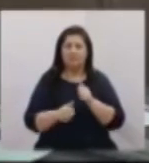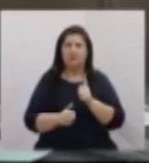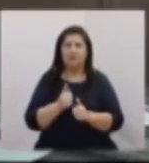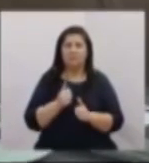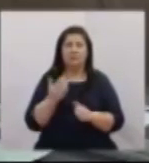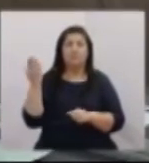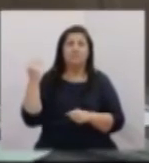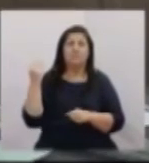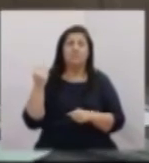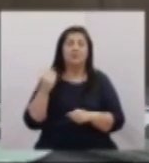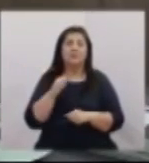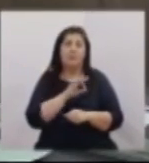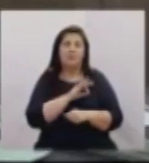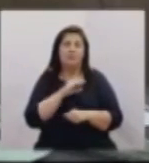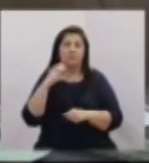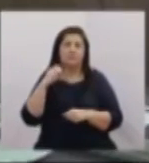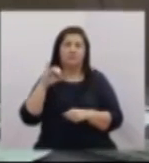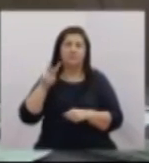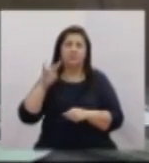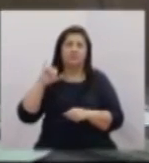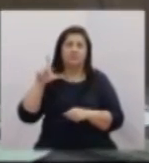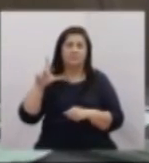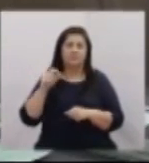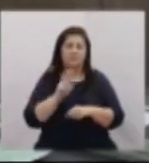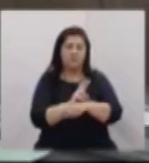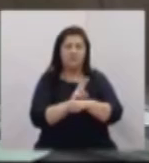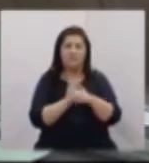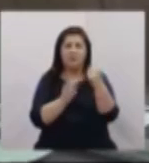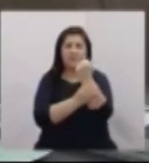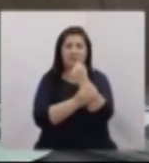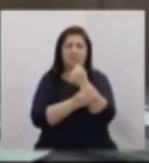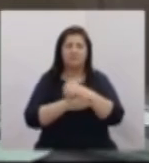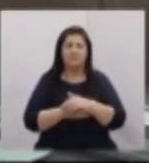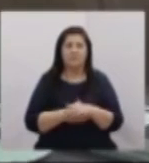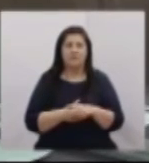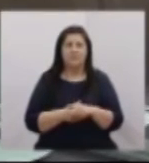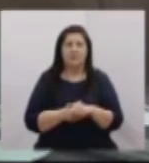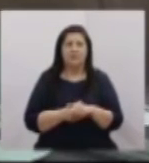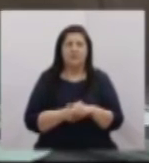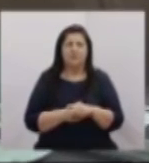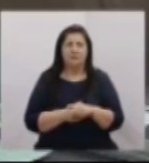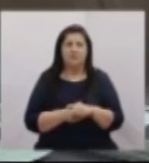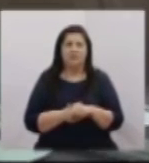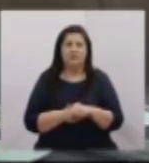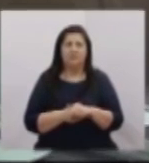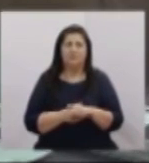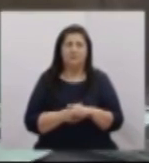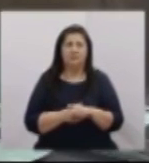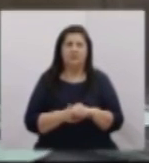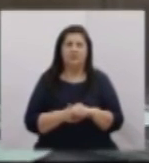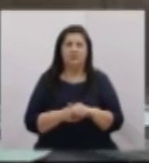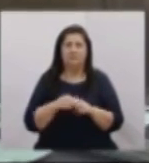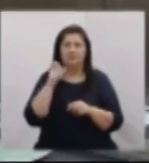civis municipais mantinham a segurança, e ali a segurança do... É difícil até